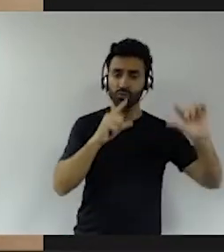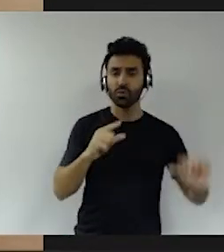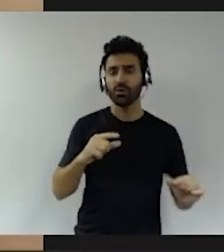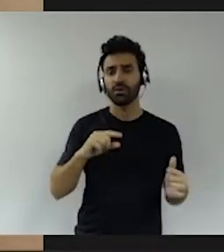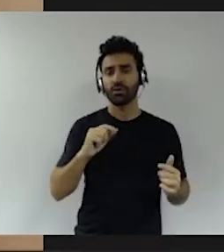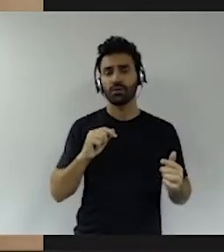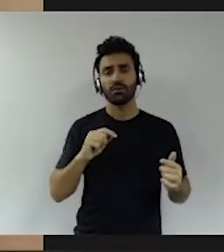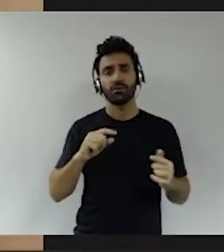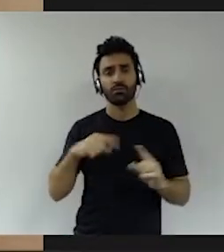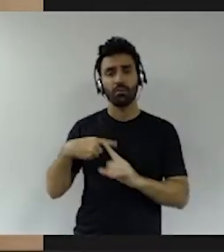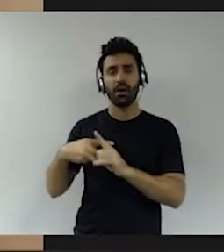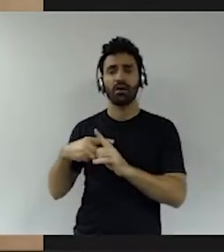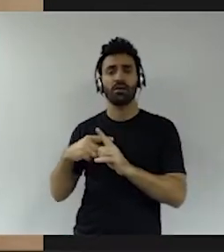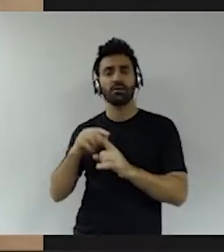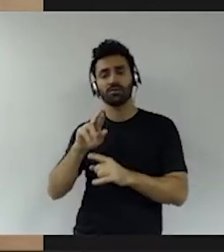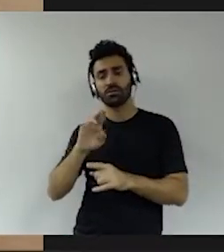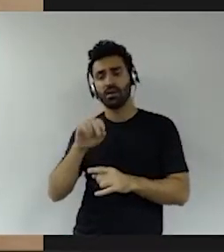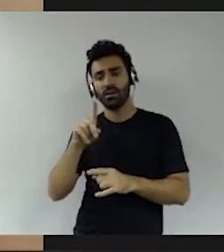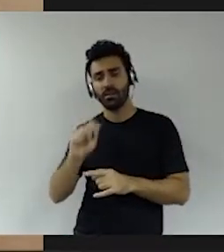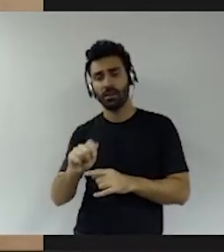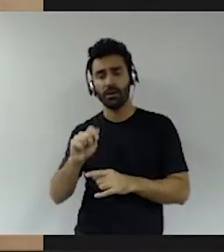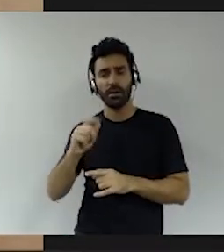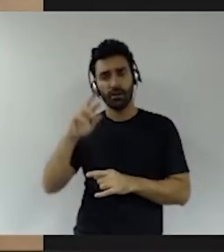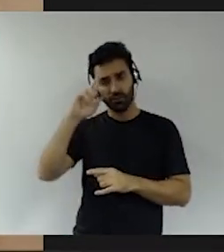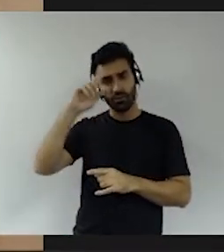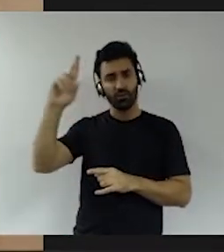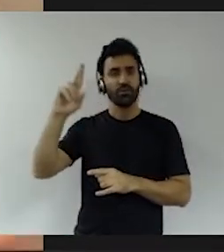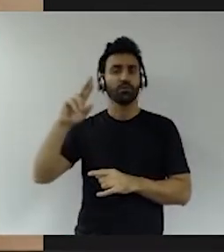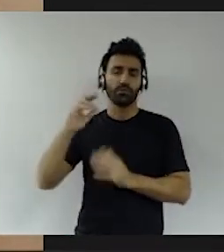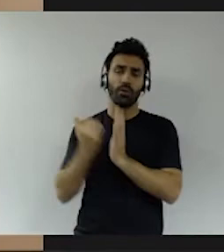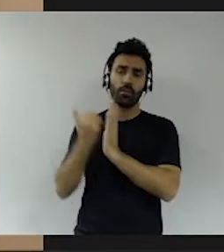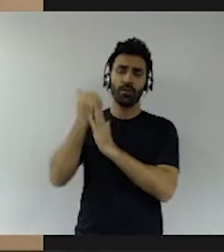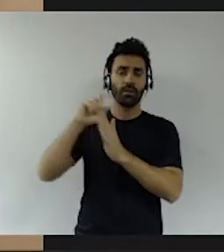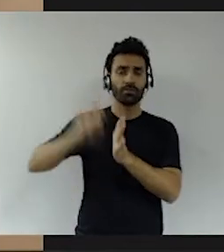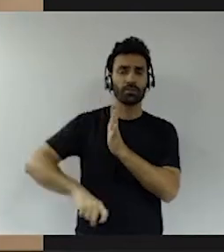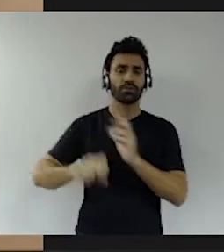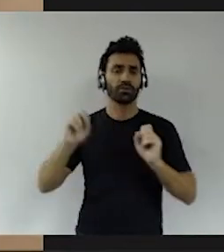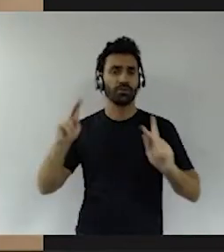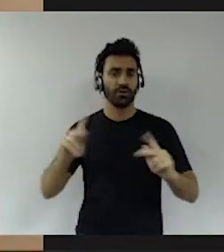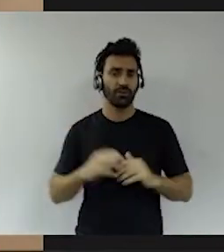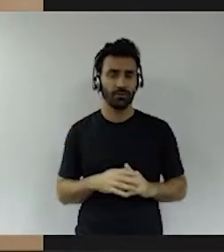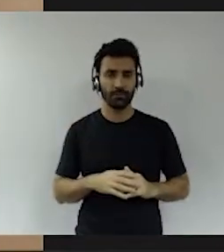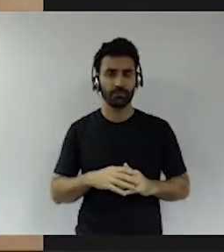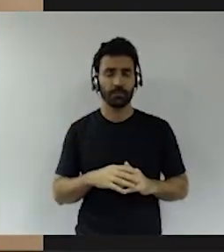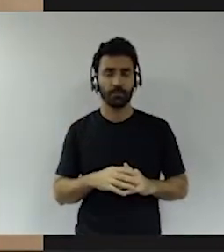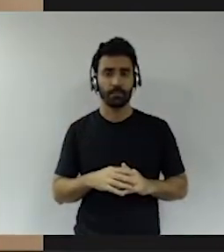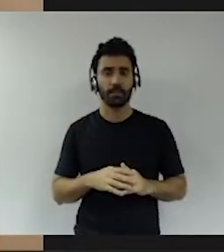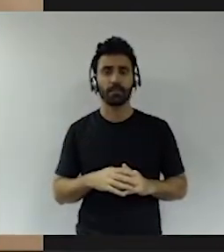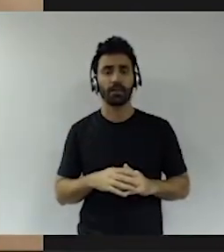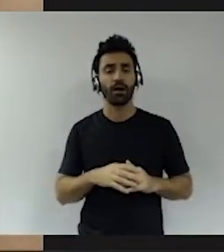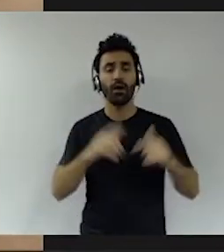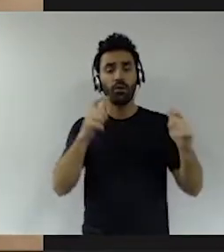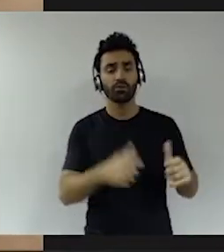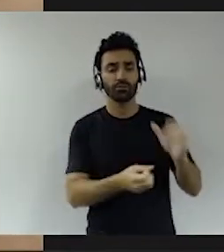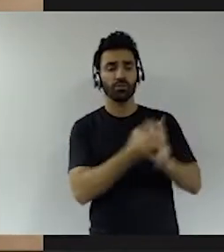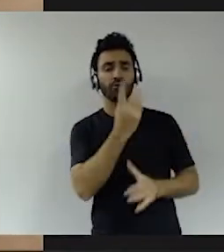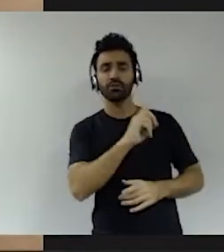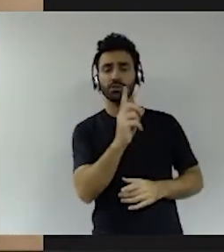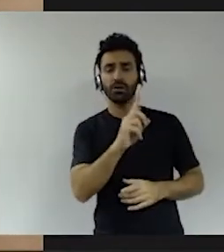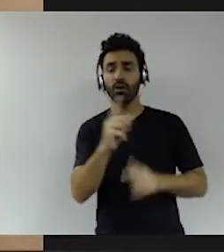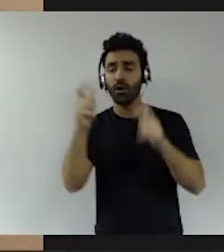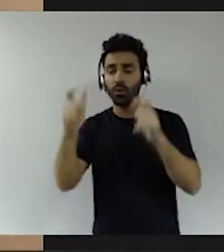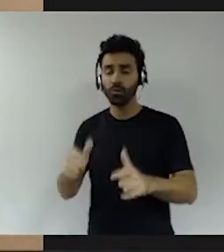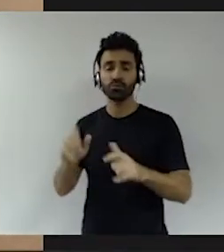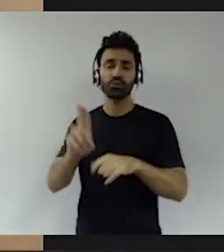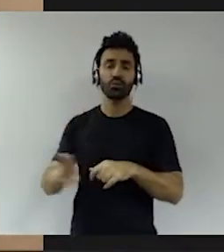propriedade. Nós sabemos que está sendo colocado e discutindo que, em vez de se tributar onde produz, vai se tributar onde se